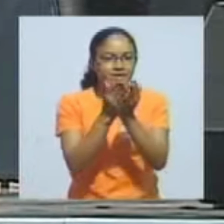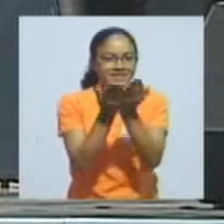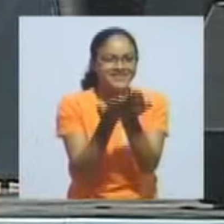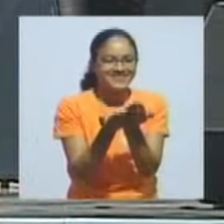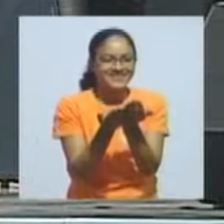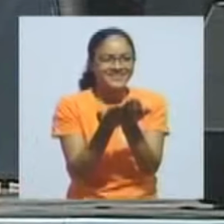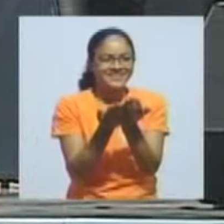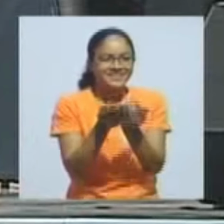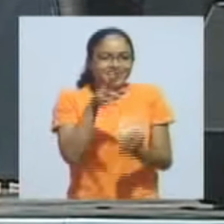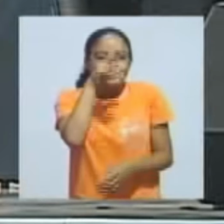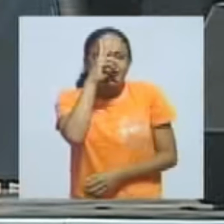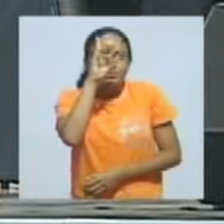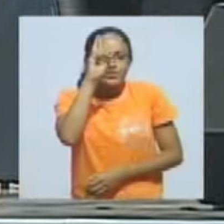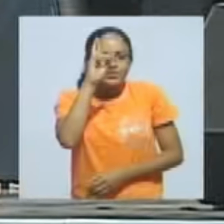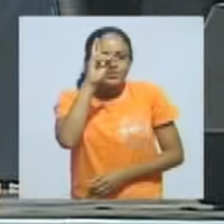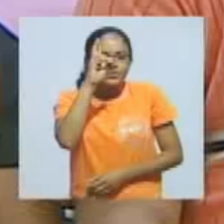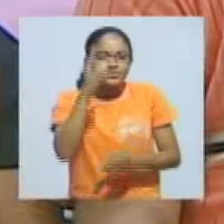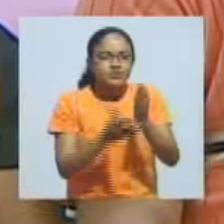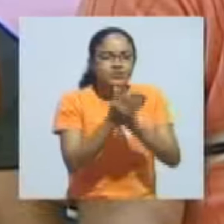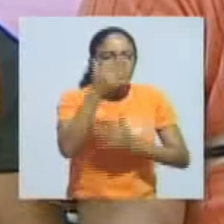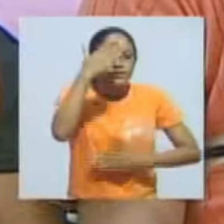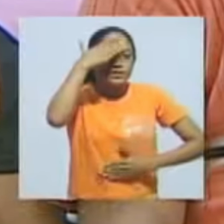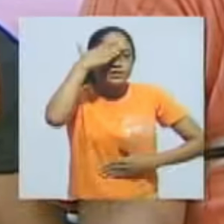Palavra do Senhor.